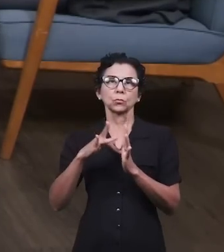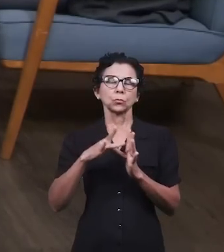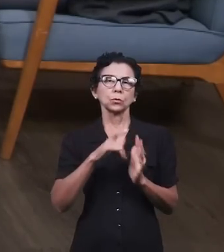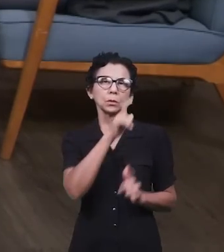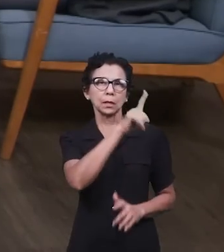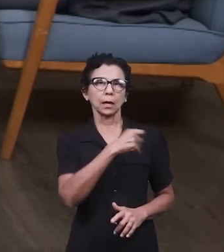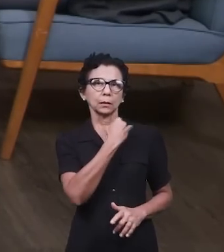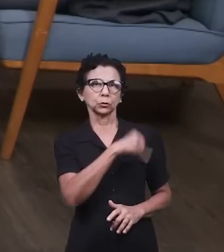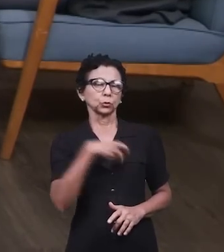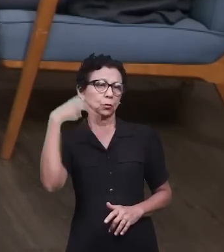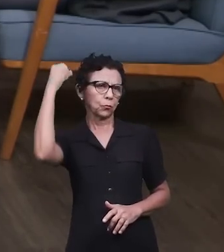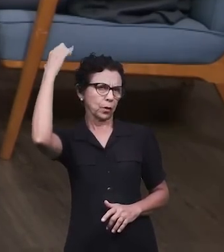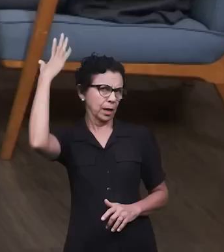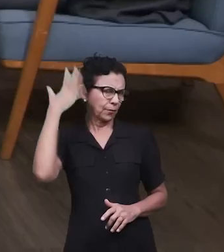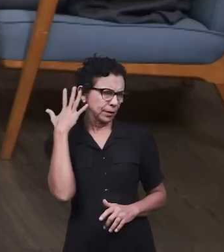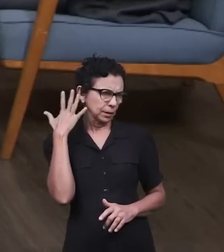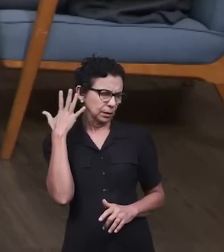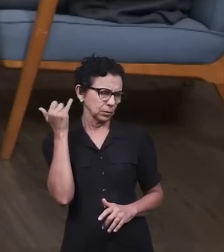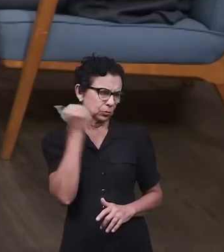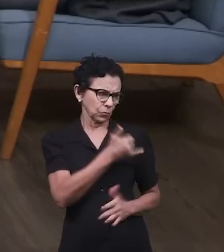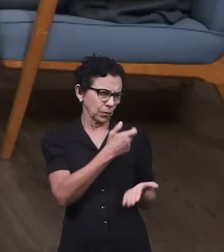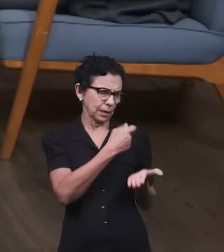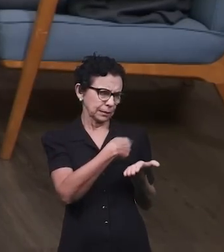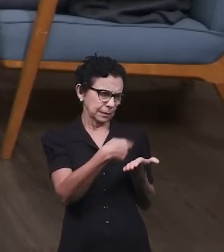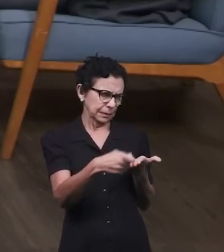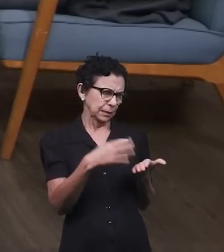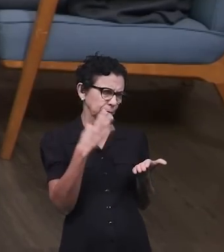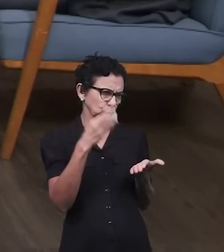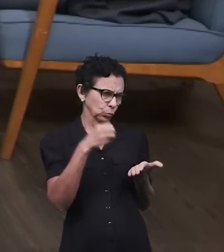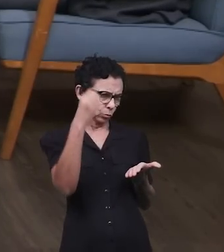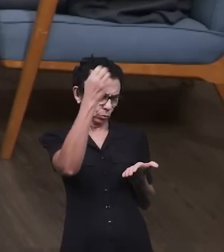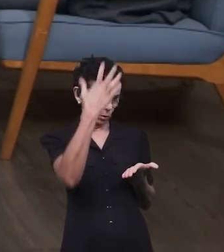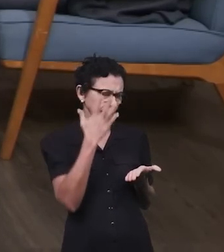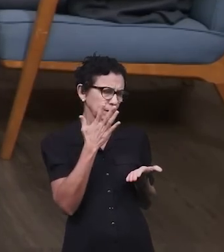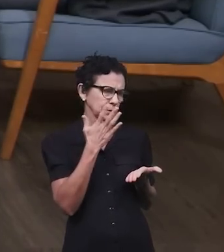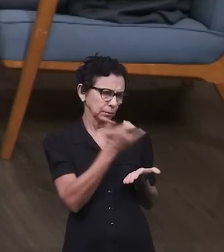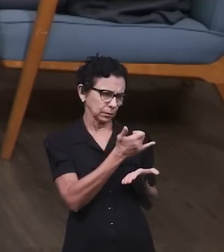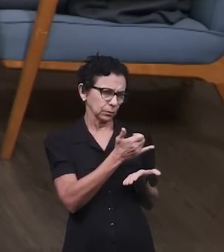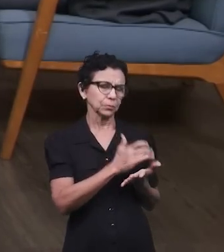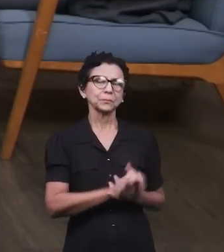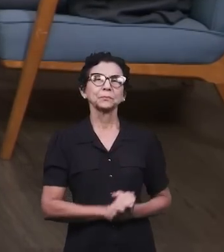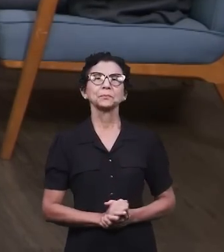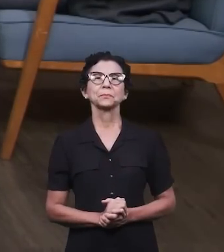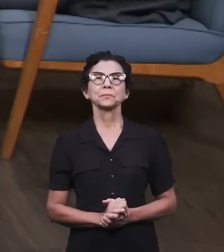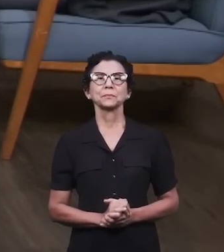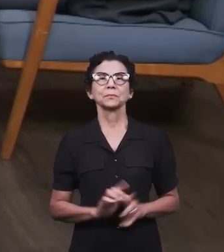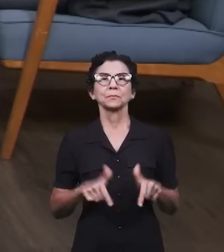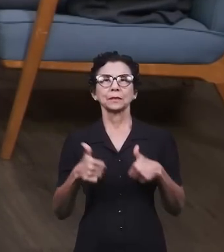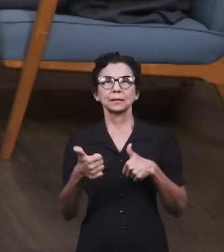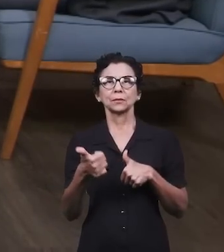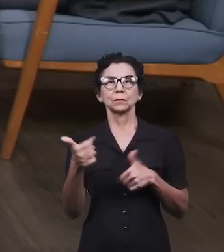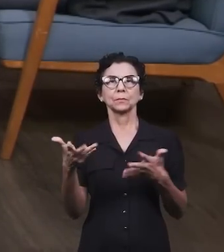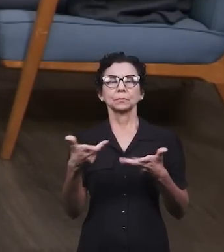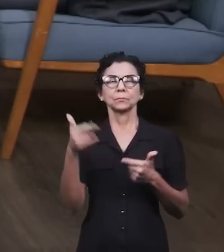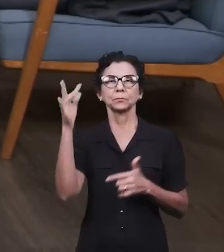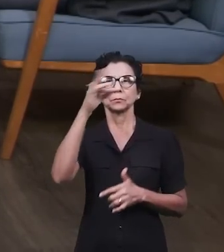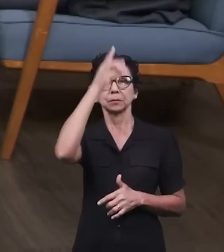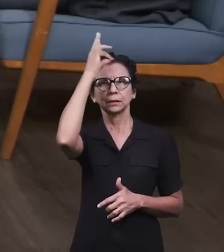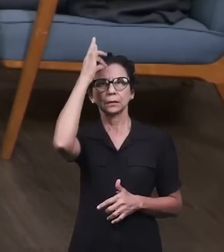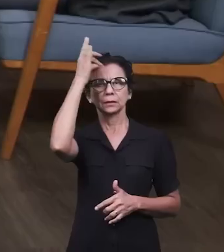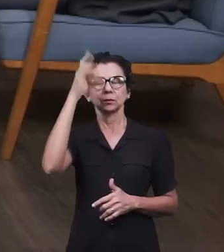foi escreve aquilo que você vai ouvir. Ele foi escrevendo, uma operação maravilhosa do Espírito Santo. E nós vamos então falar